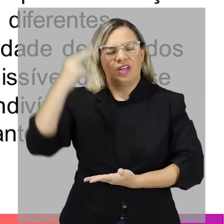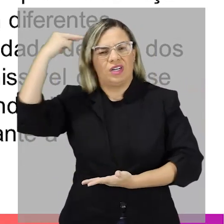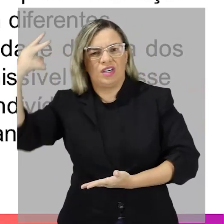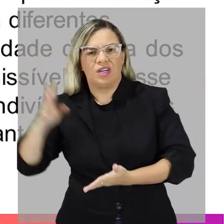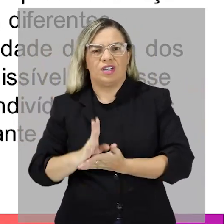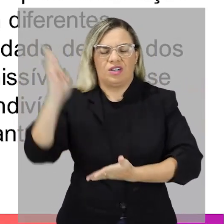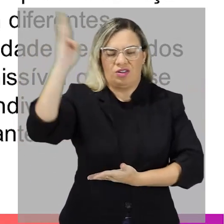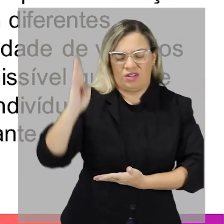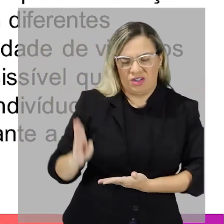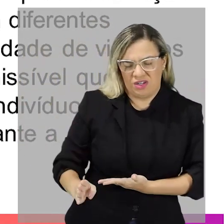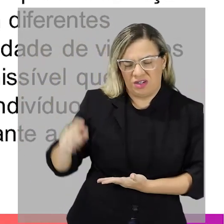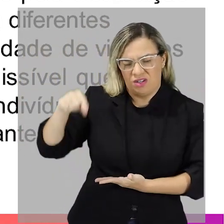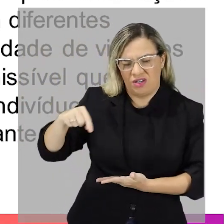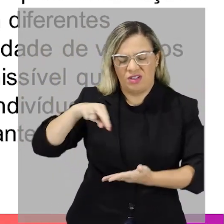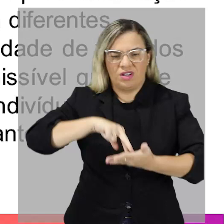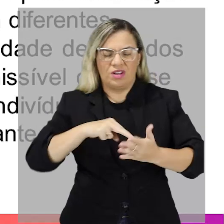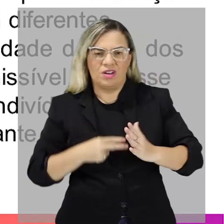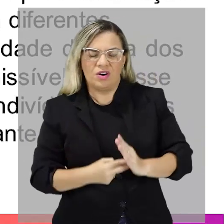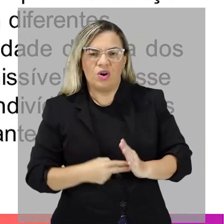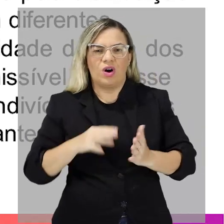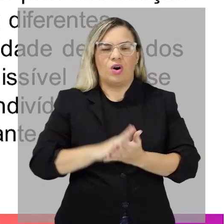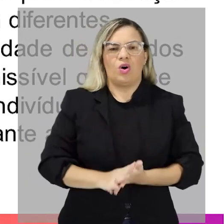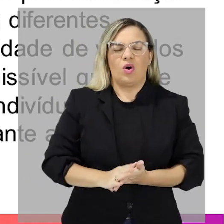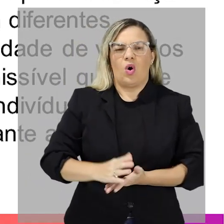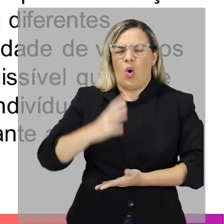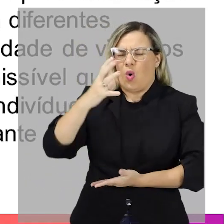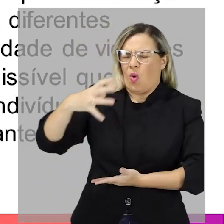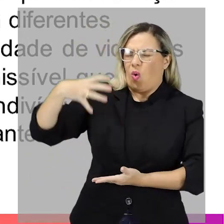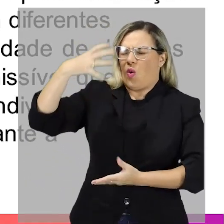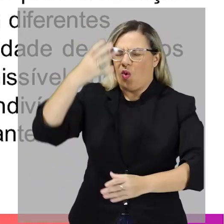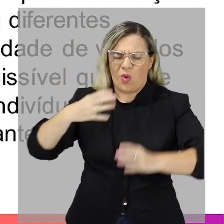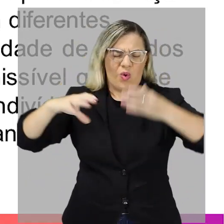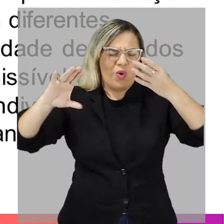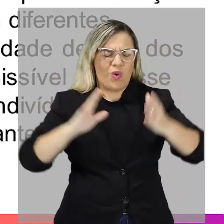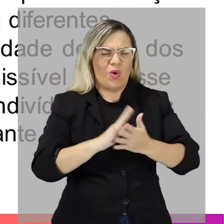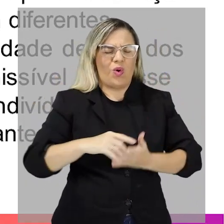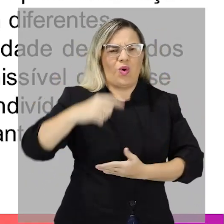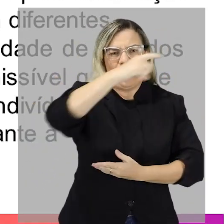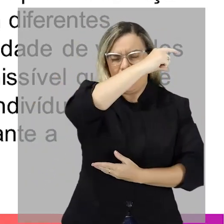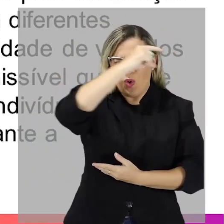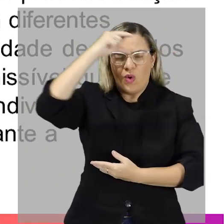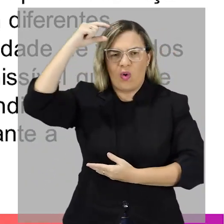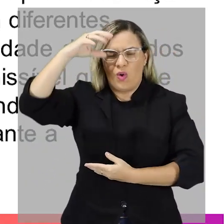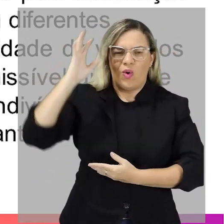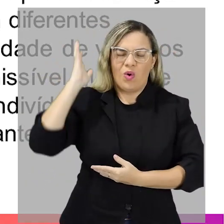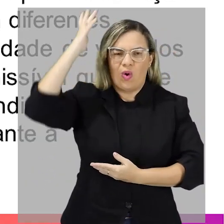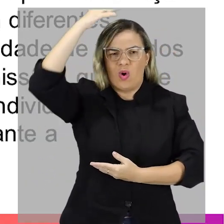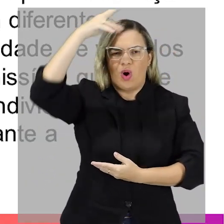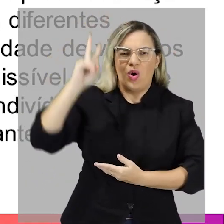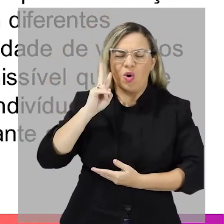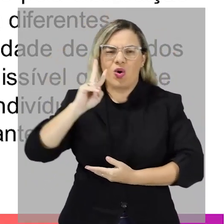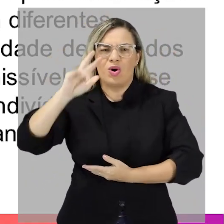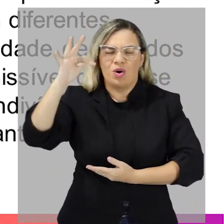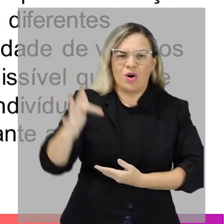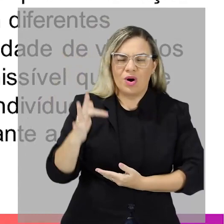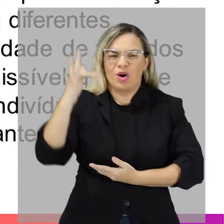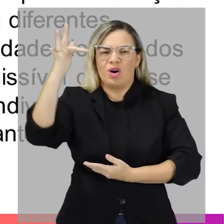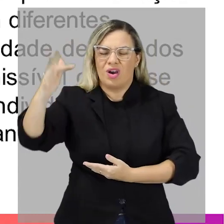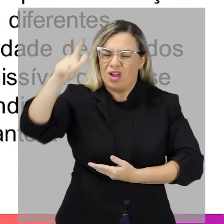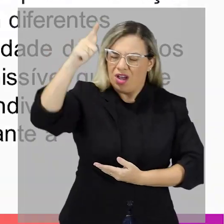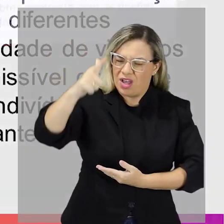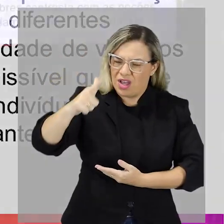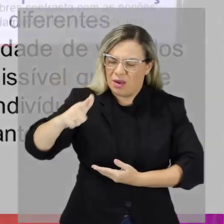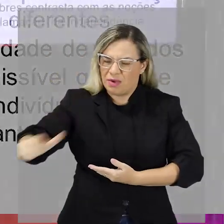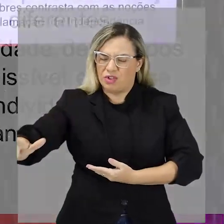Nesse sentido, o cantor Cazuza entoa, em uma de suas canções, Eu vejo o futuro repetir o